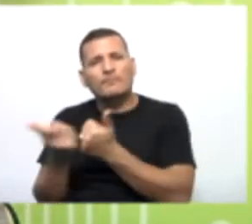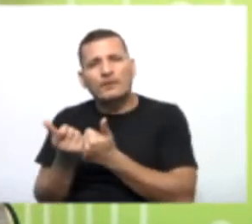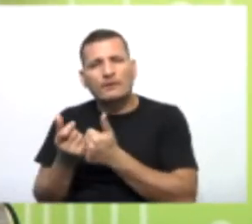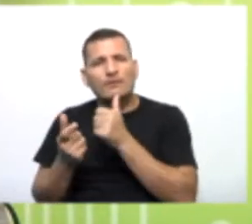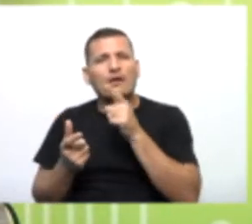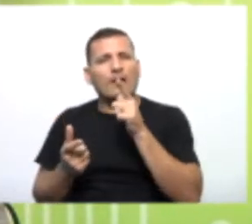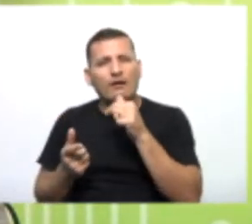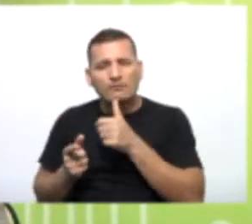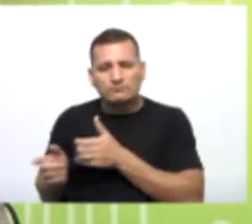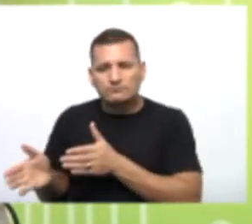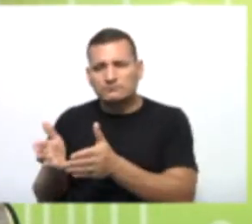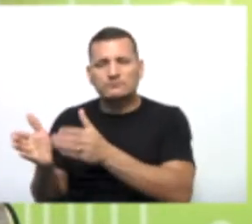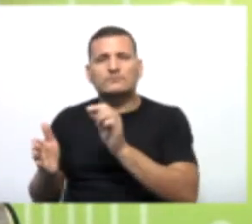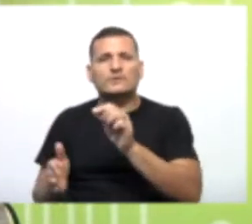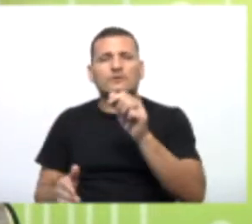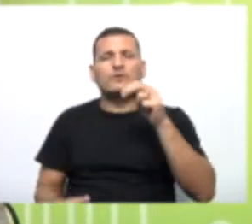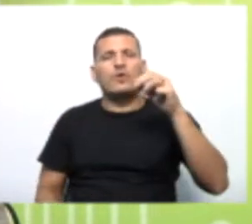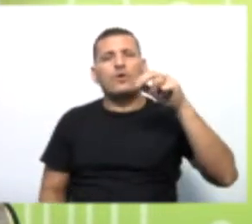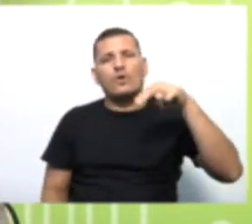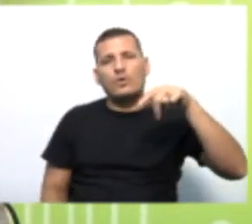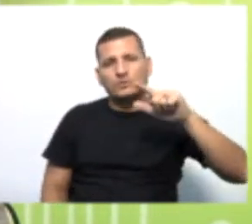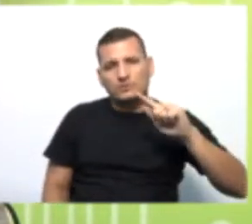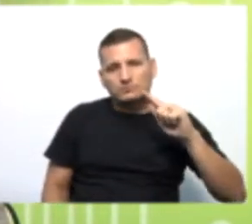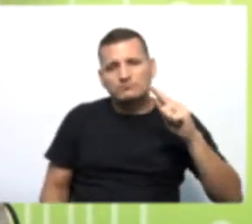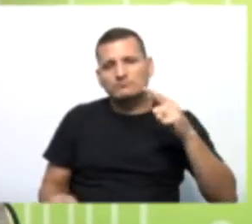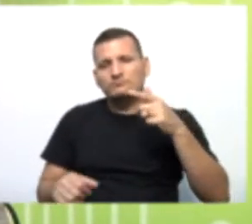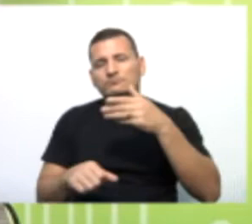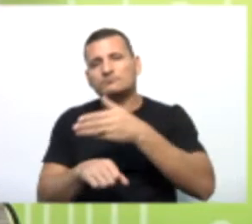nascente, e a ONG vai lá, disponibiliza